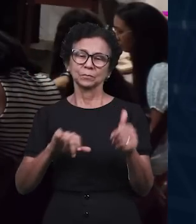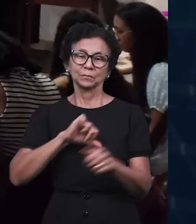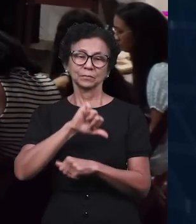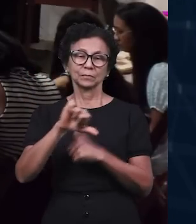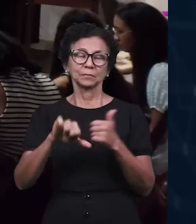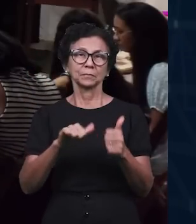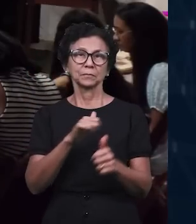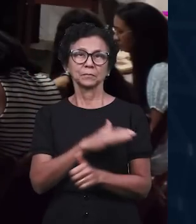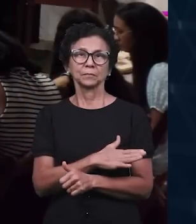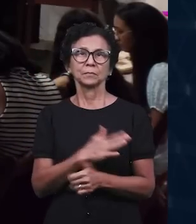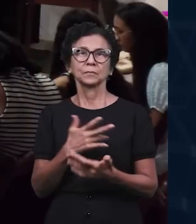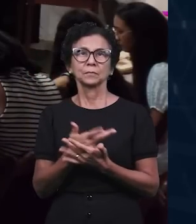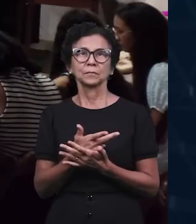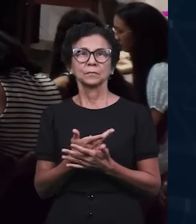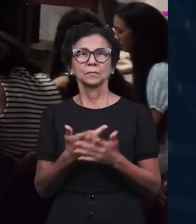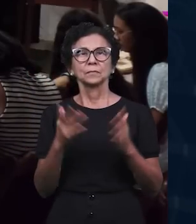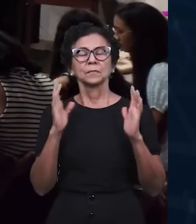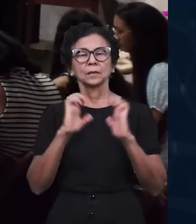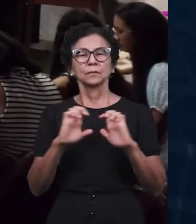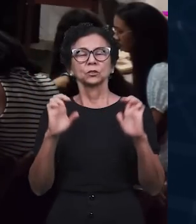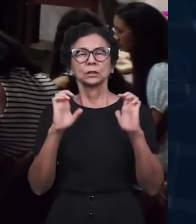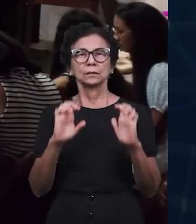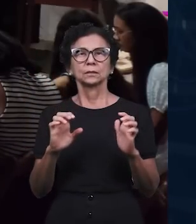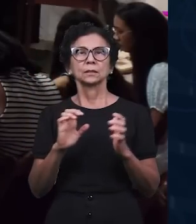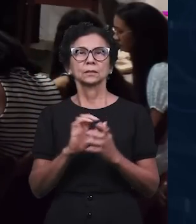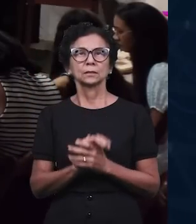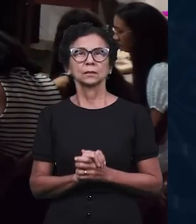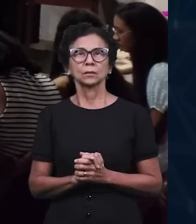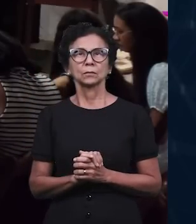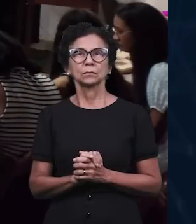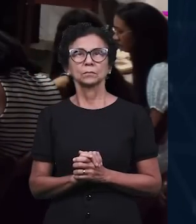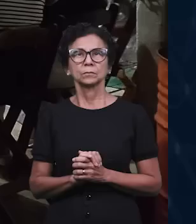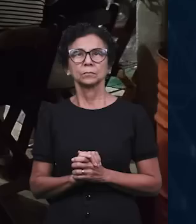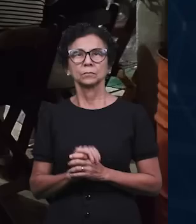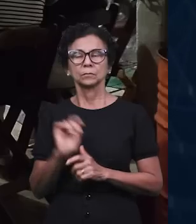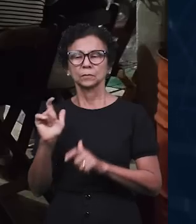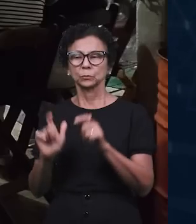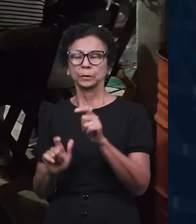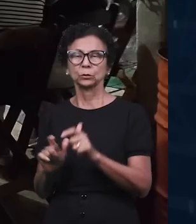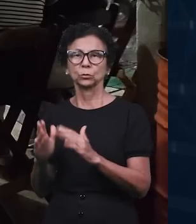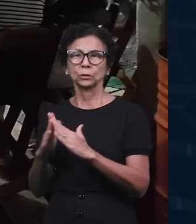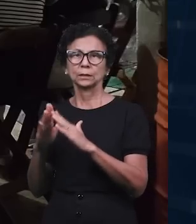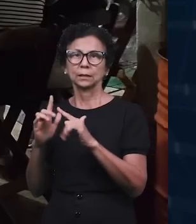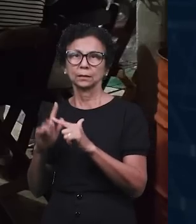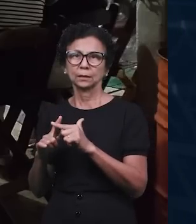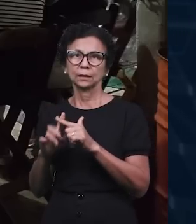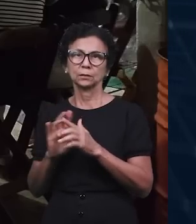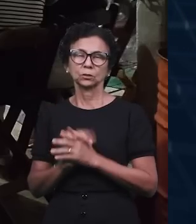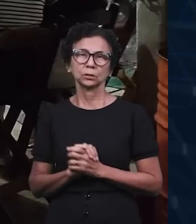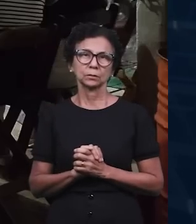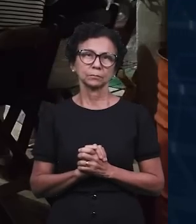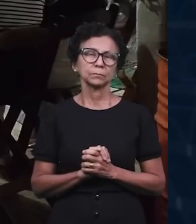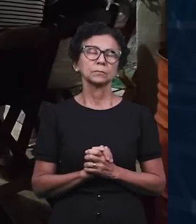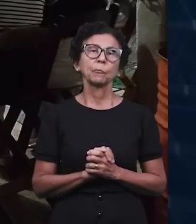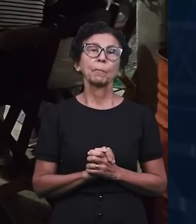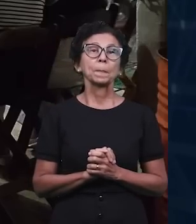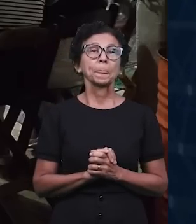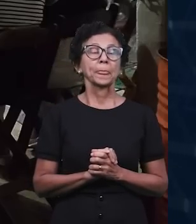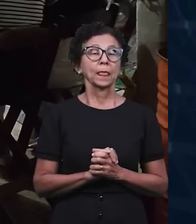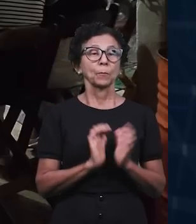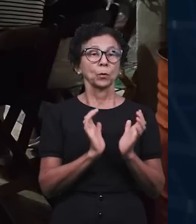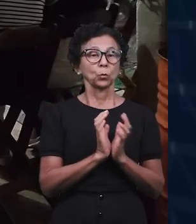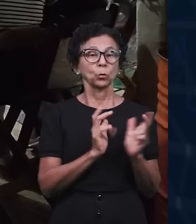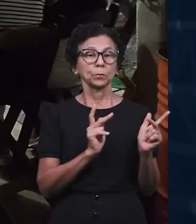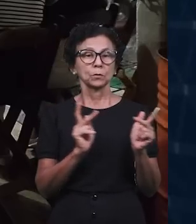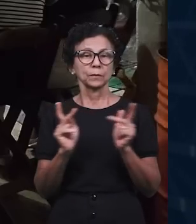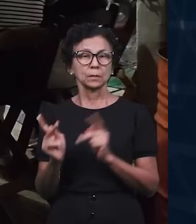realizado um culto evangelístico em Rio Claro, com a presença dos irmãos da igreja e com destaque de muitos visitantes, que tiveram a oportunidade